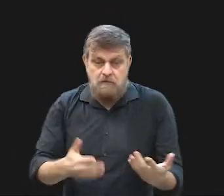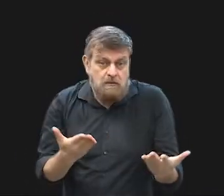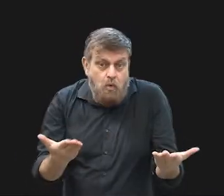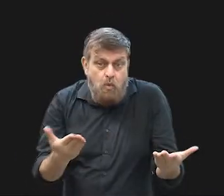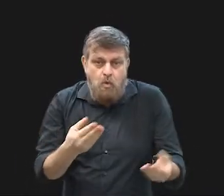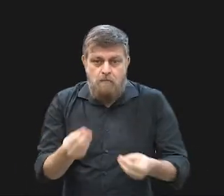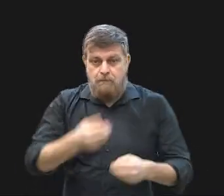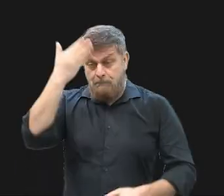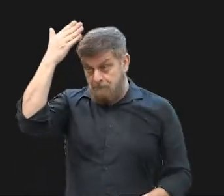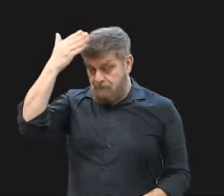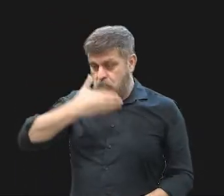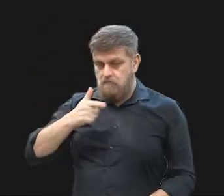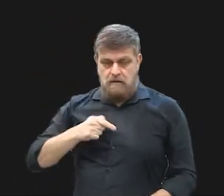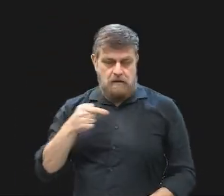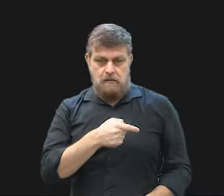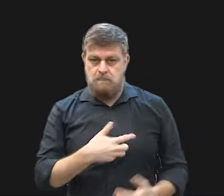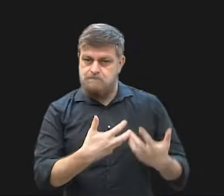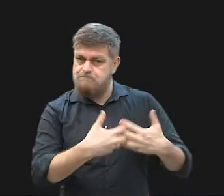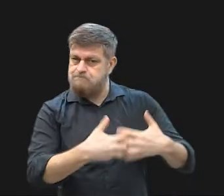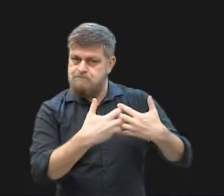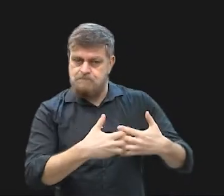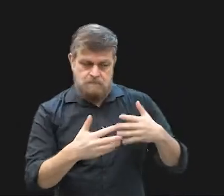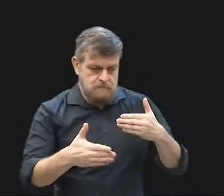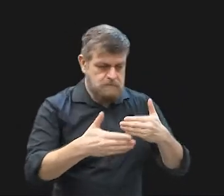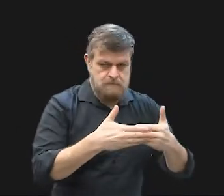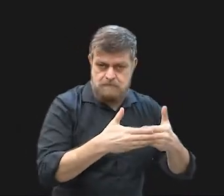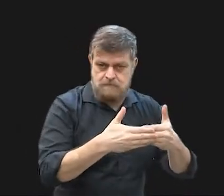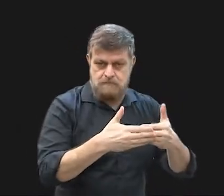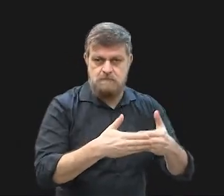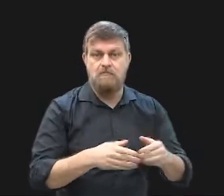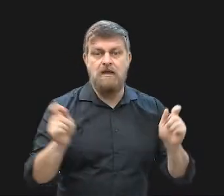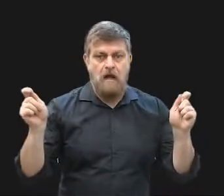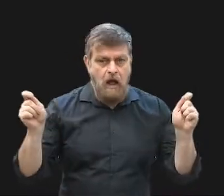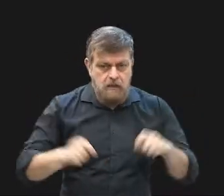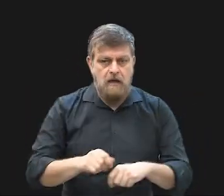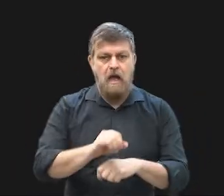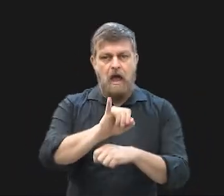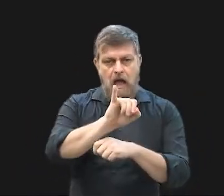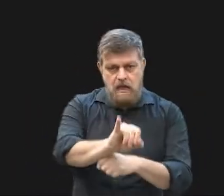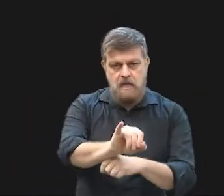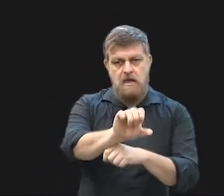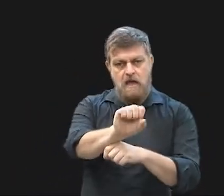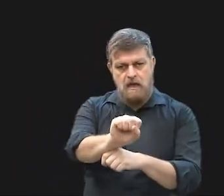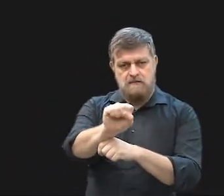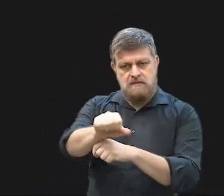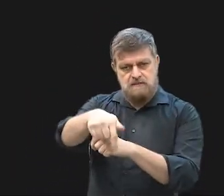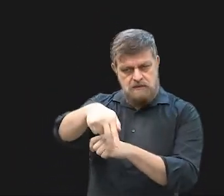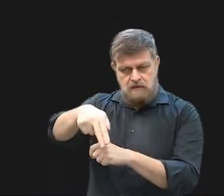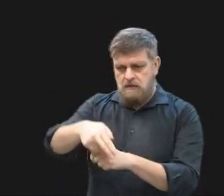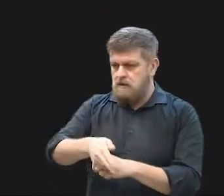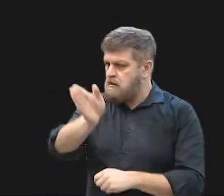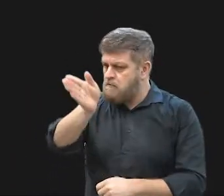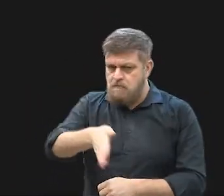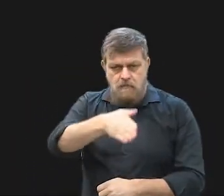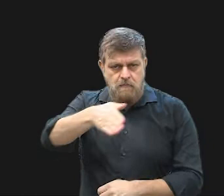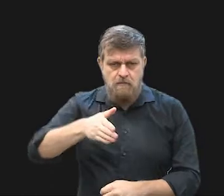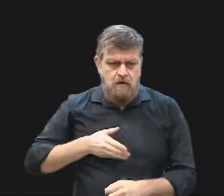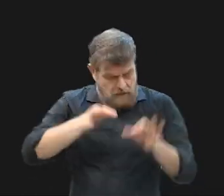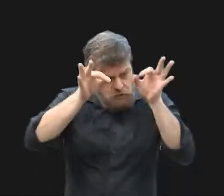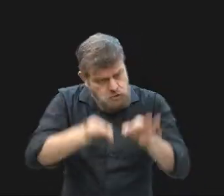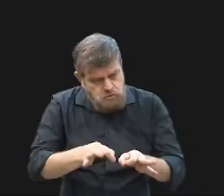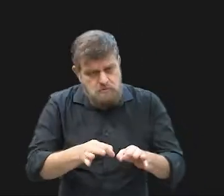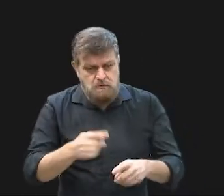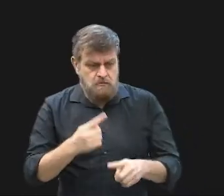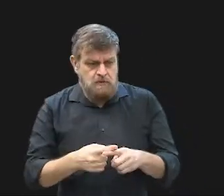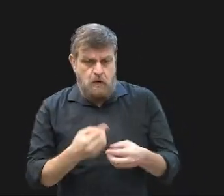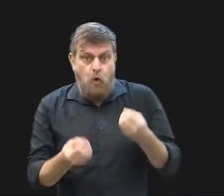Simplesmente comprovando que não tiveram movimento, você tem isenção do ISS, nada mais justo.